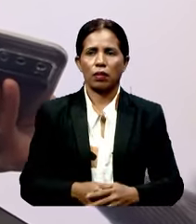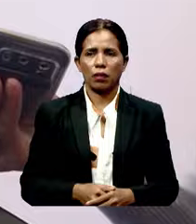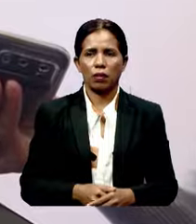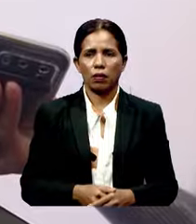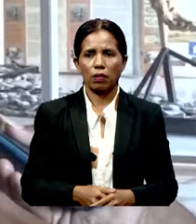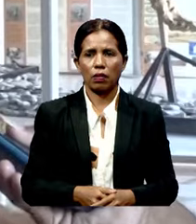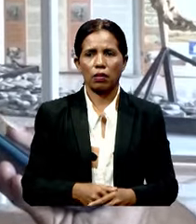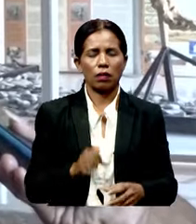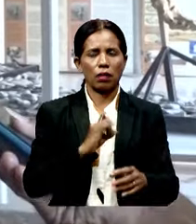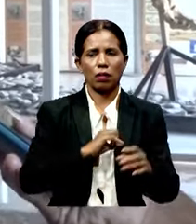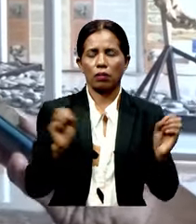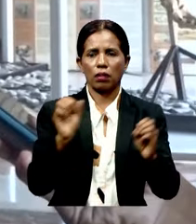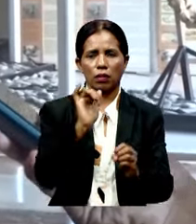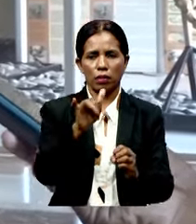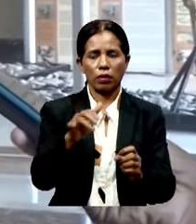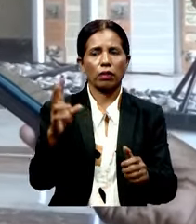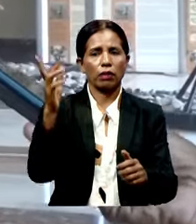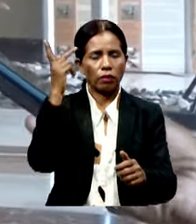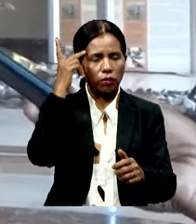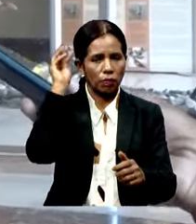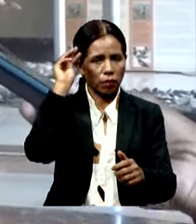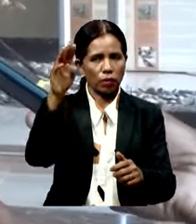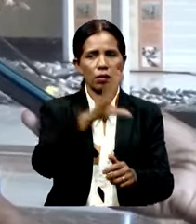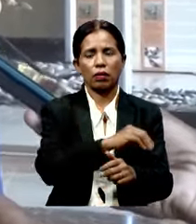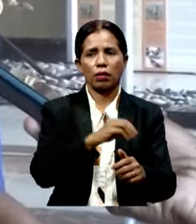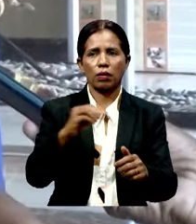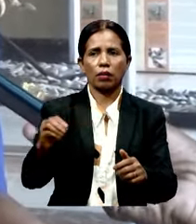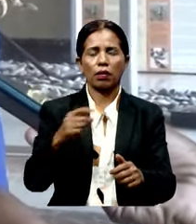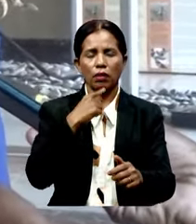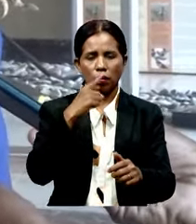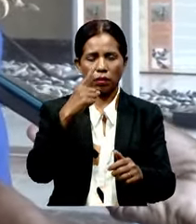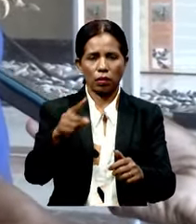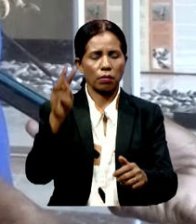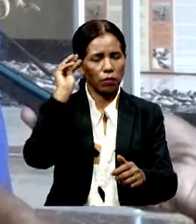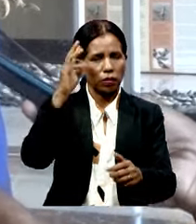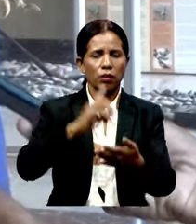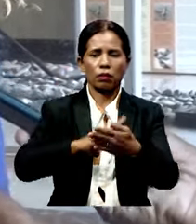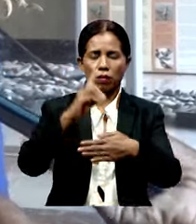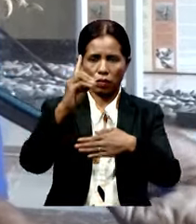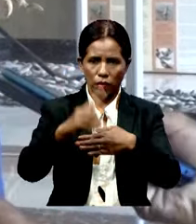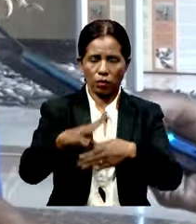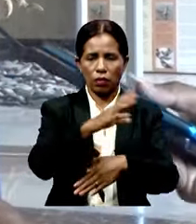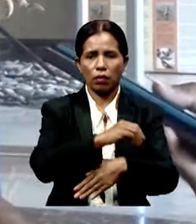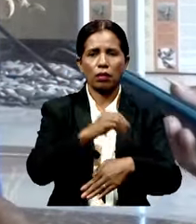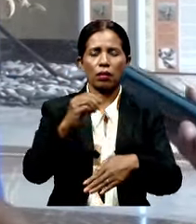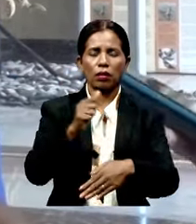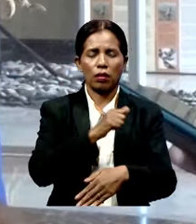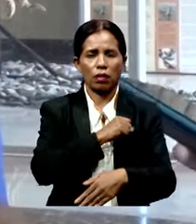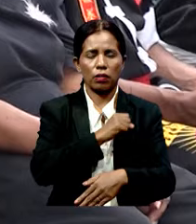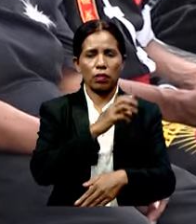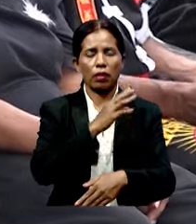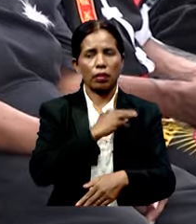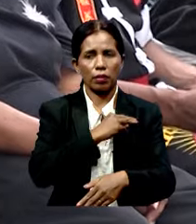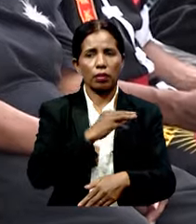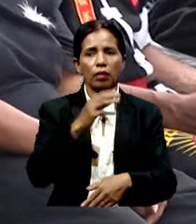non è allo concordo. Vice Primeiro Ministro no Ministro Coordenador Assuntos Sociais no Ministro de Desenvolvimento Rural no Habitação Comunitária